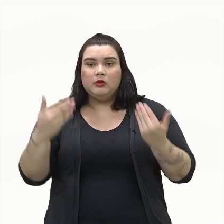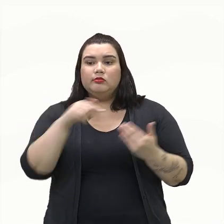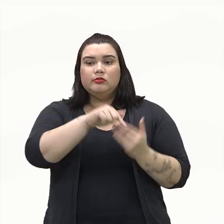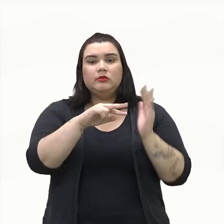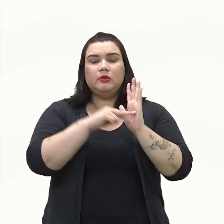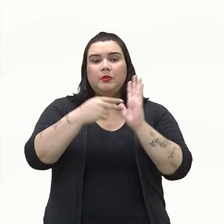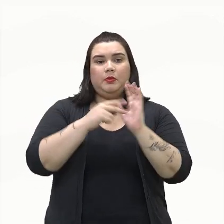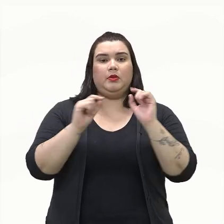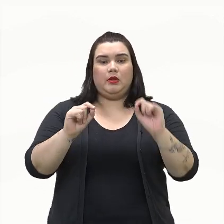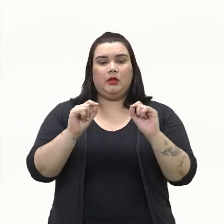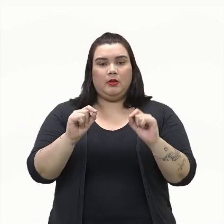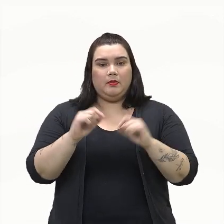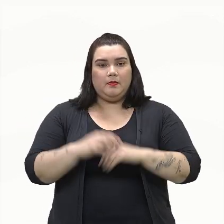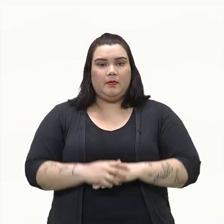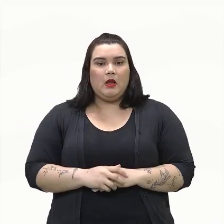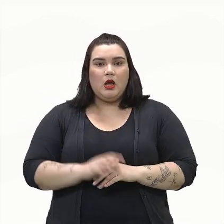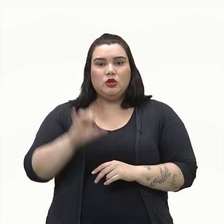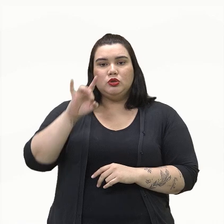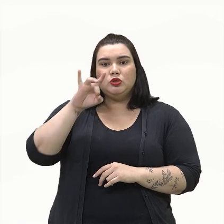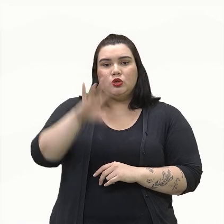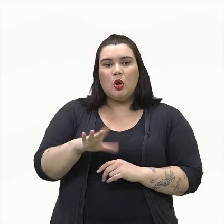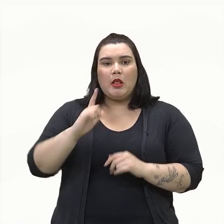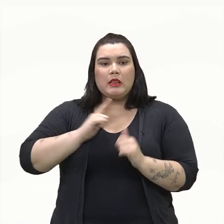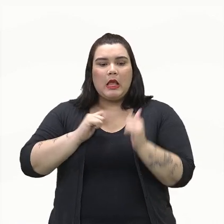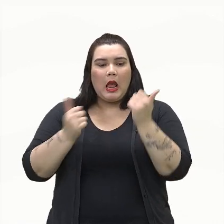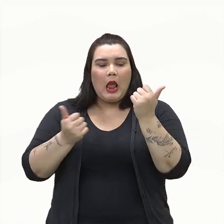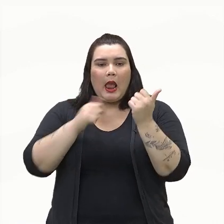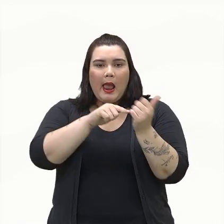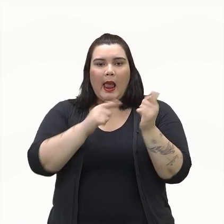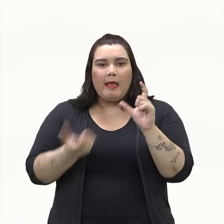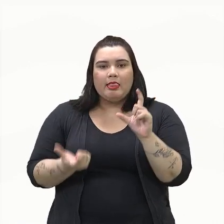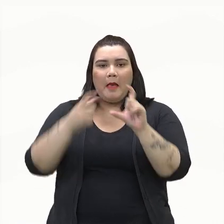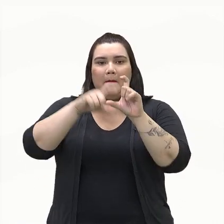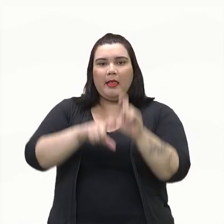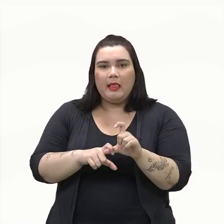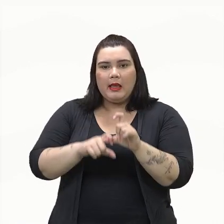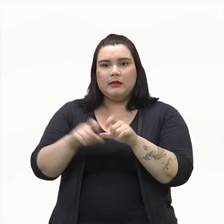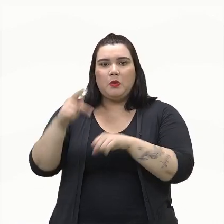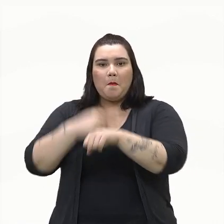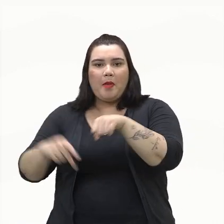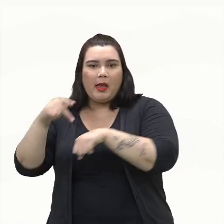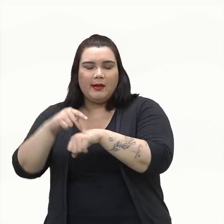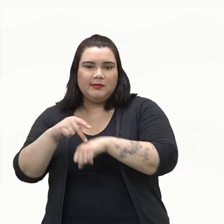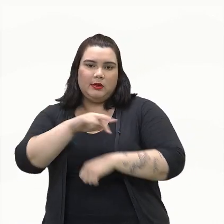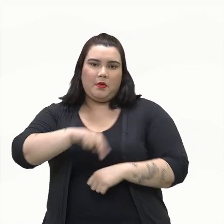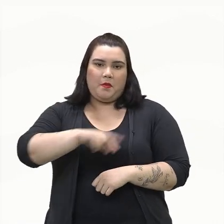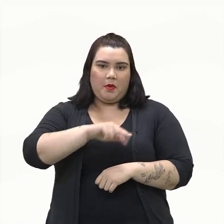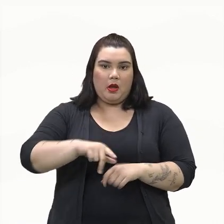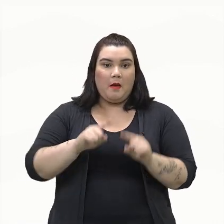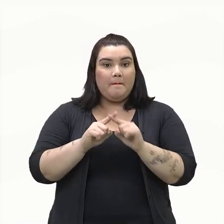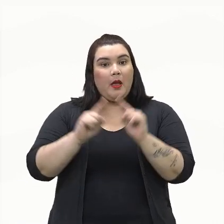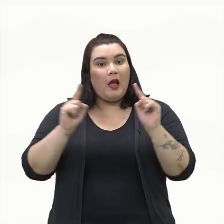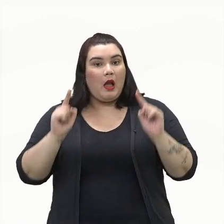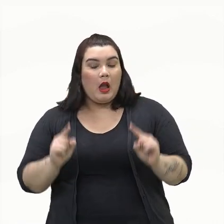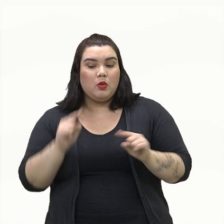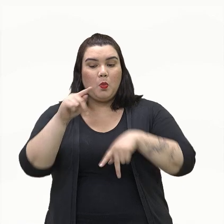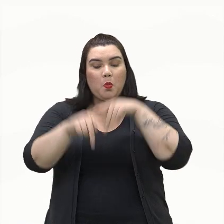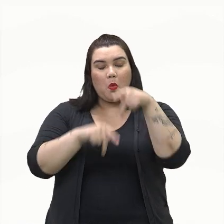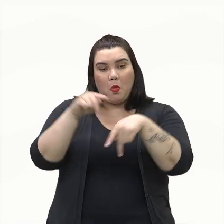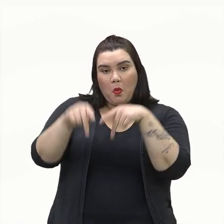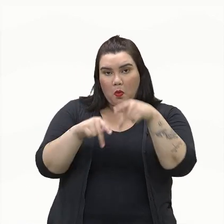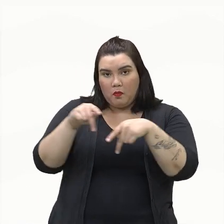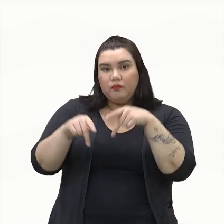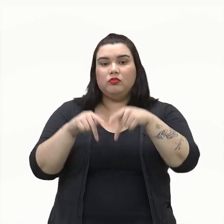não necessariamente ela vai se apoiar na ideia de um Estado-nação, tá certo? Mas sim um povo ou um grupo de pessoas